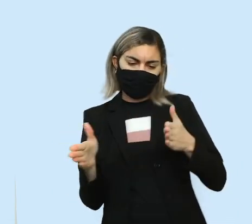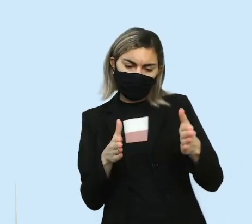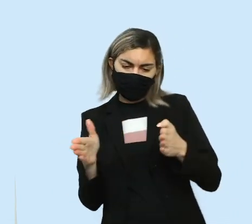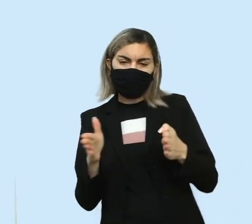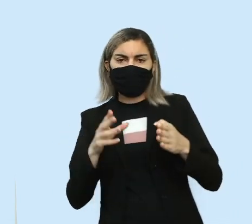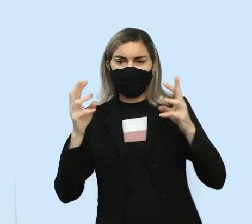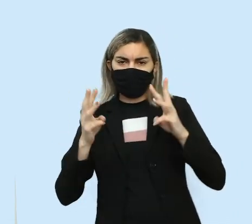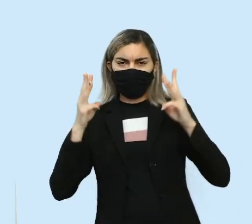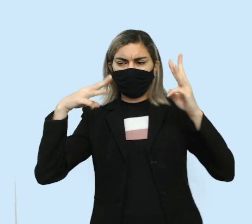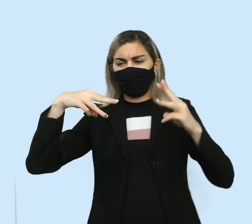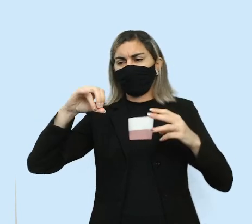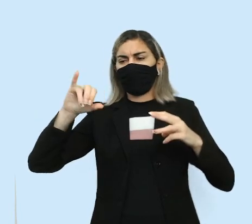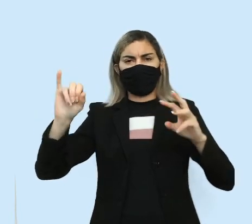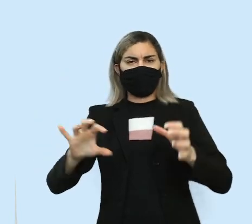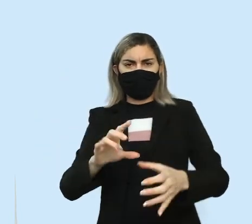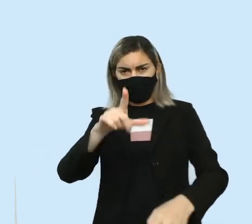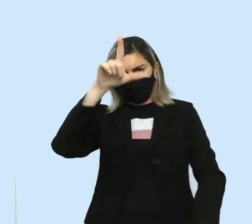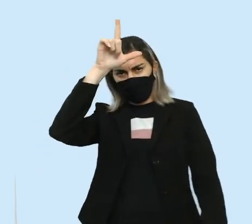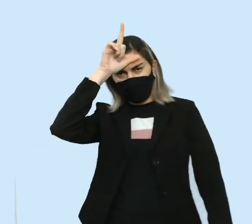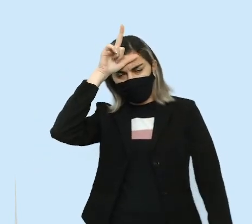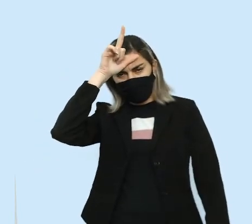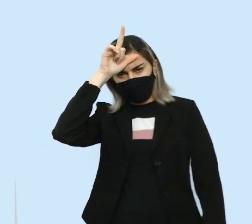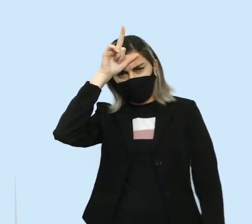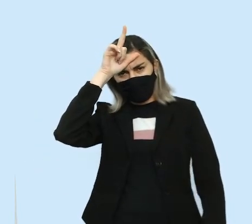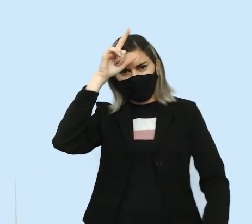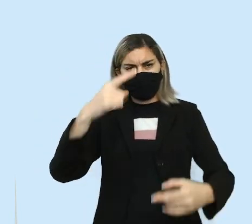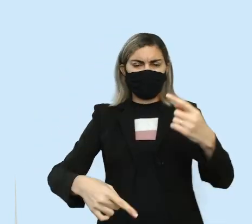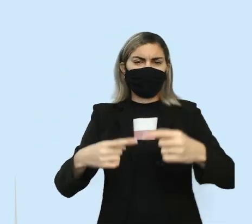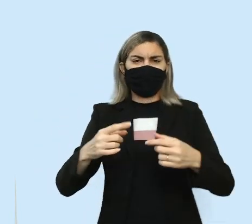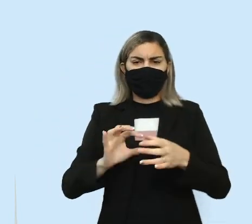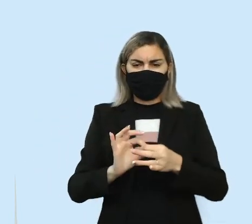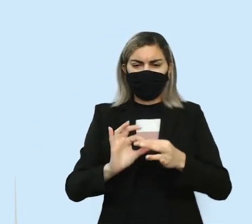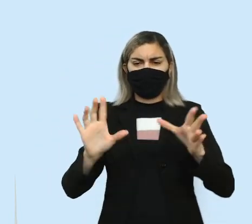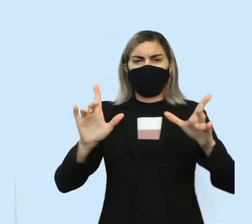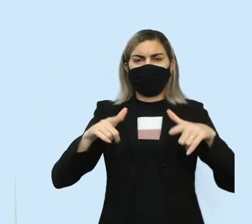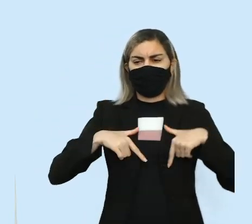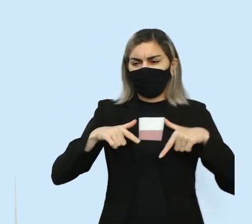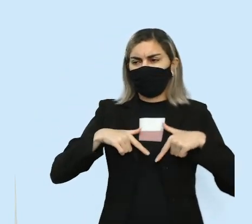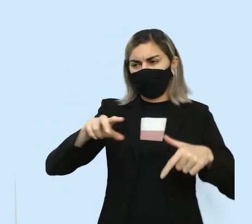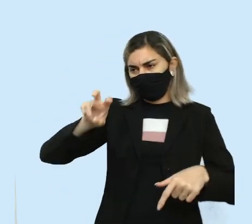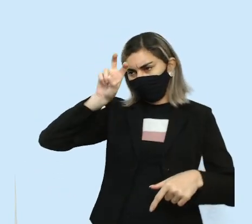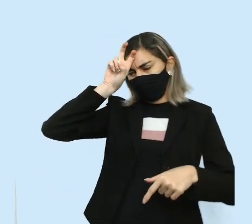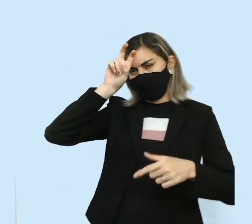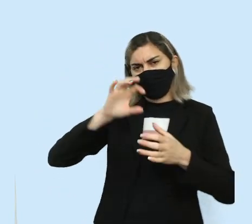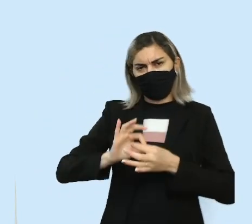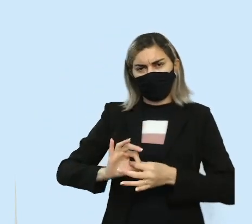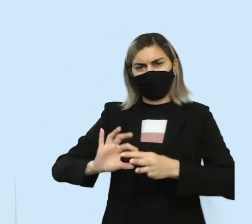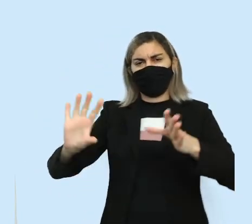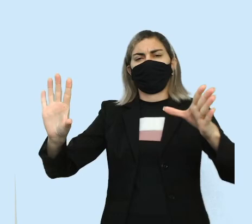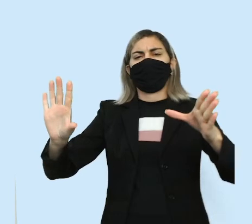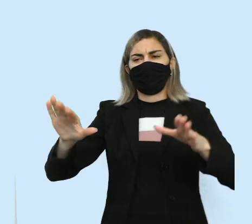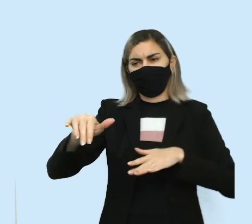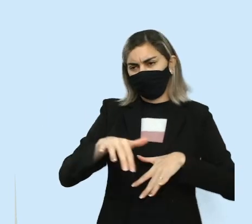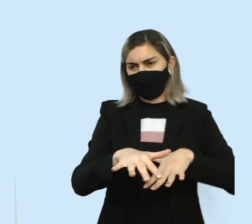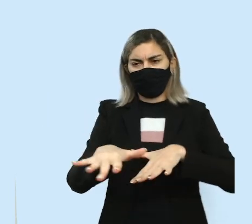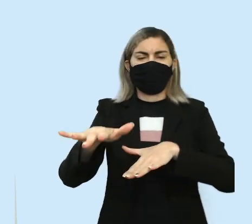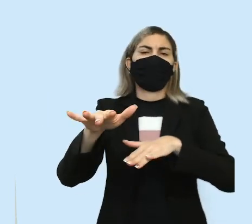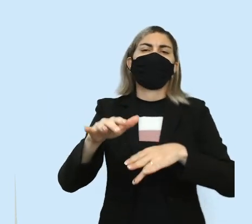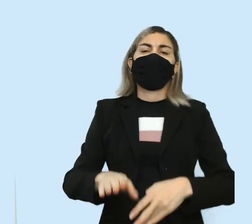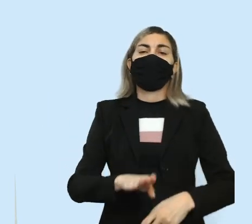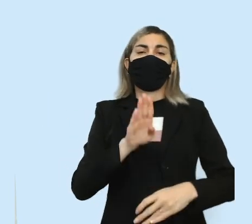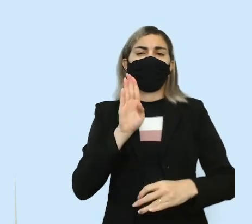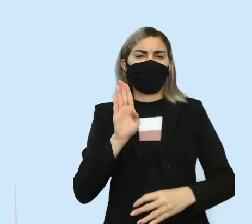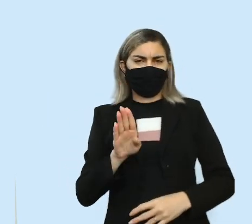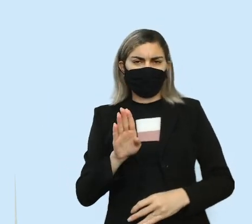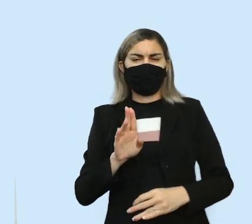em que Moisés tinha grande liderança política, livrando os hebreus da dominação egípcia. Aqui ele seria o espaço letra B.